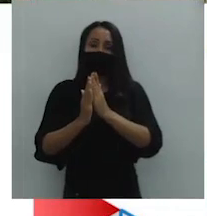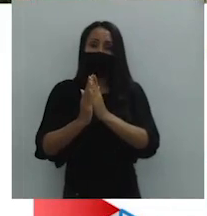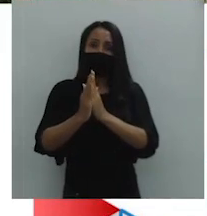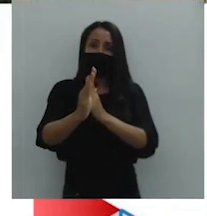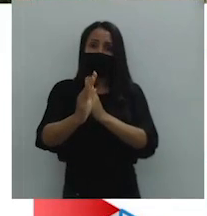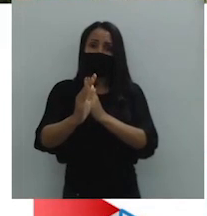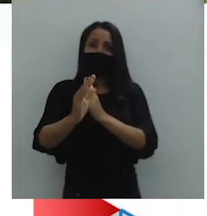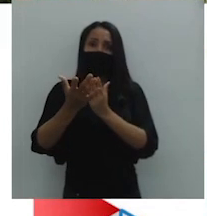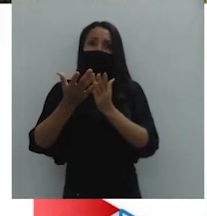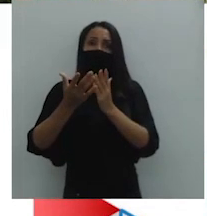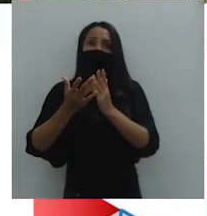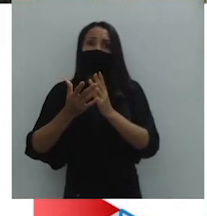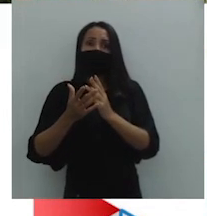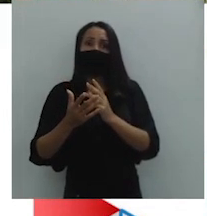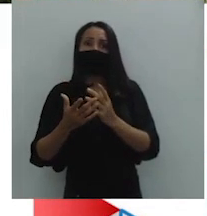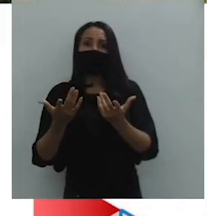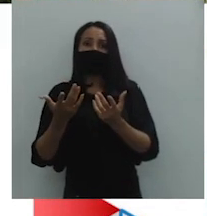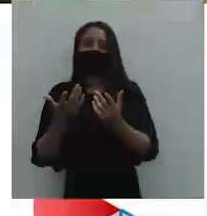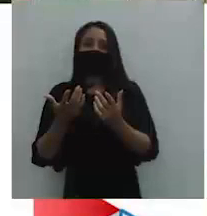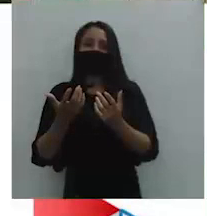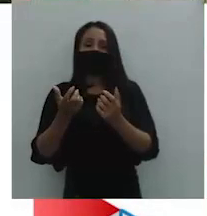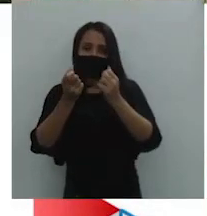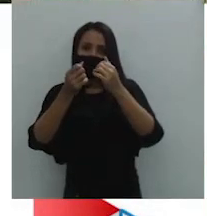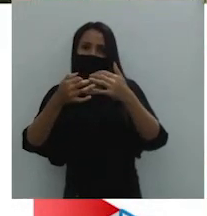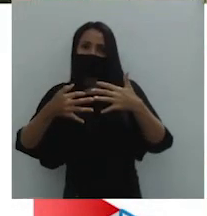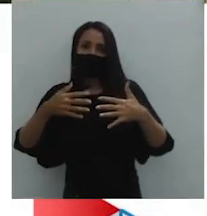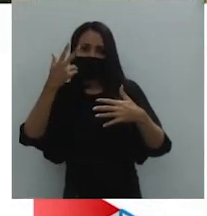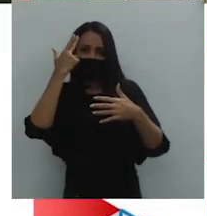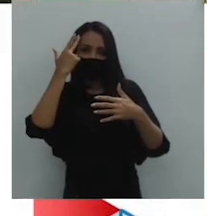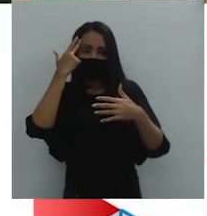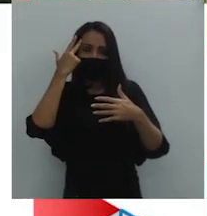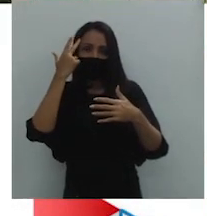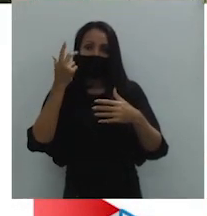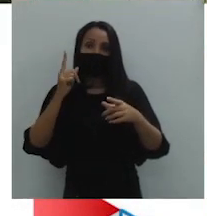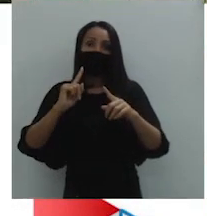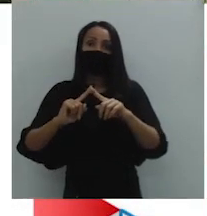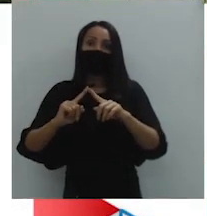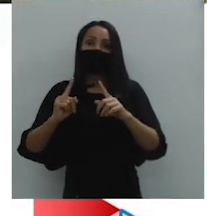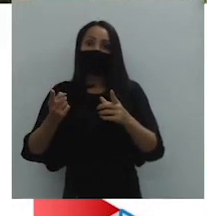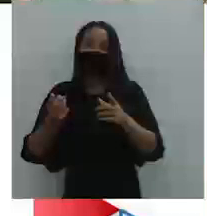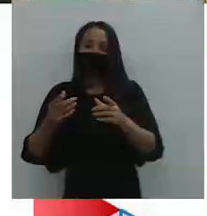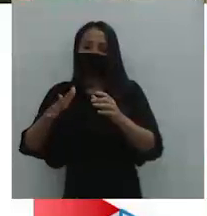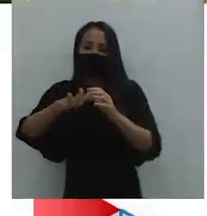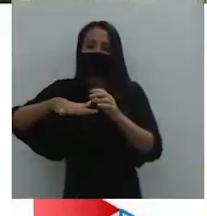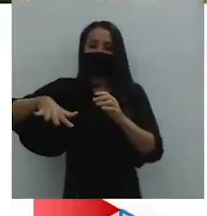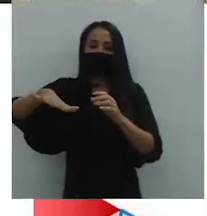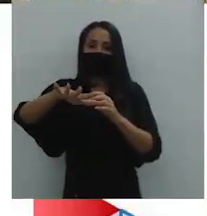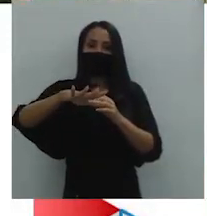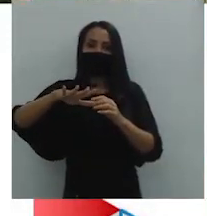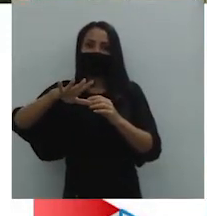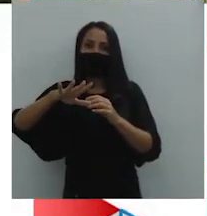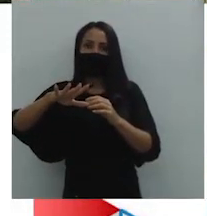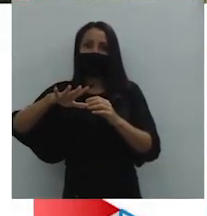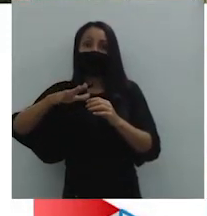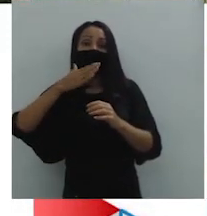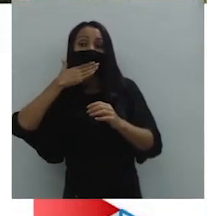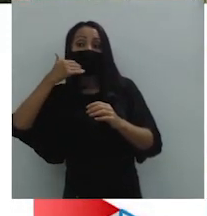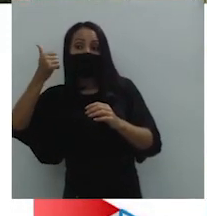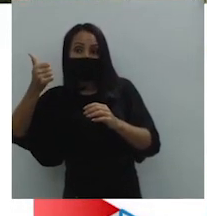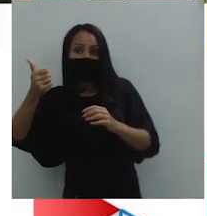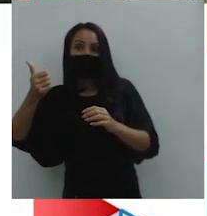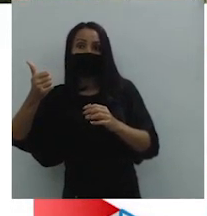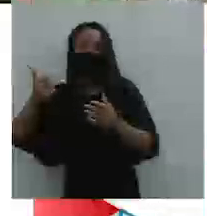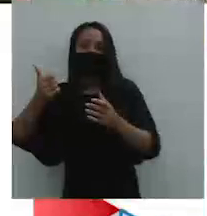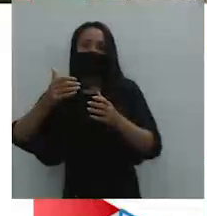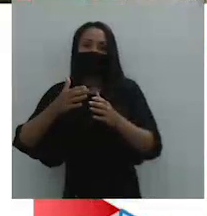minúscula, que é praticamente natural, mas mesmo assim voltado à área nobre. As cidades, né, a cidade em si,